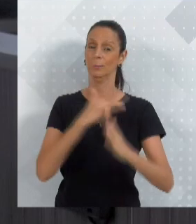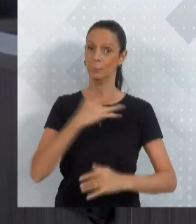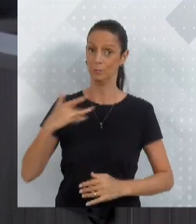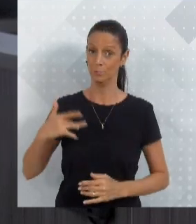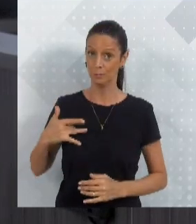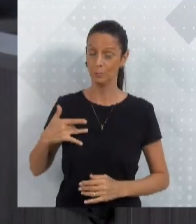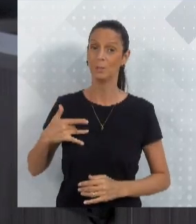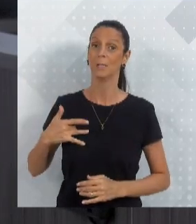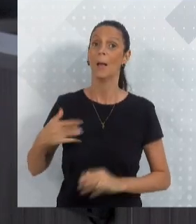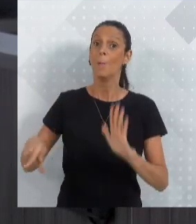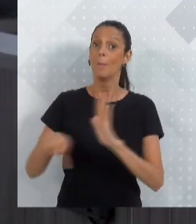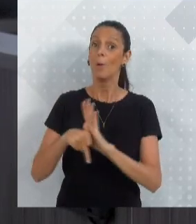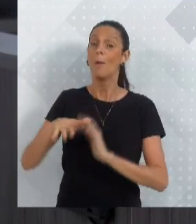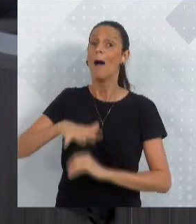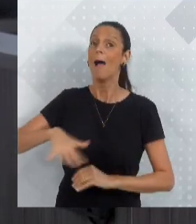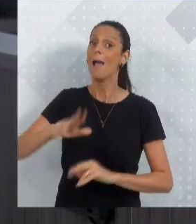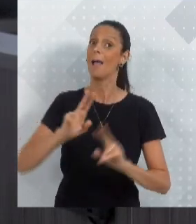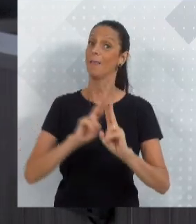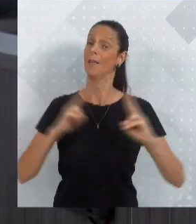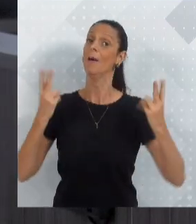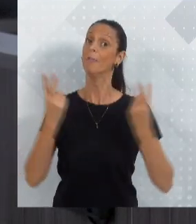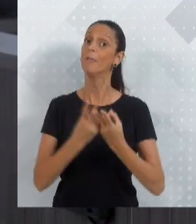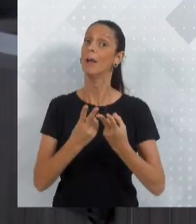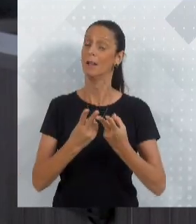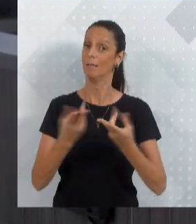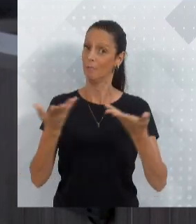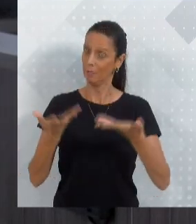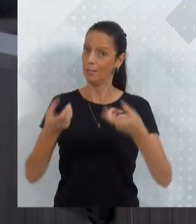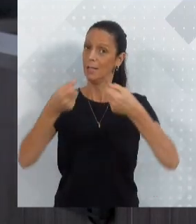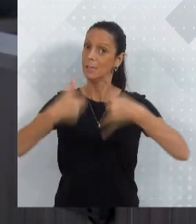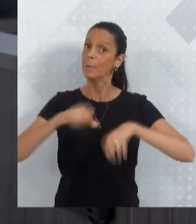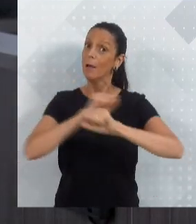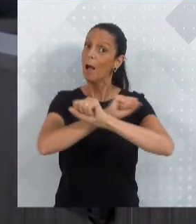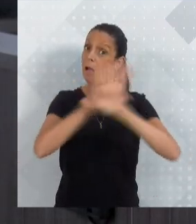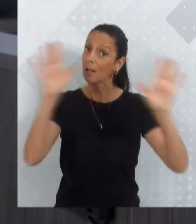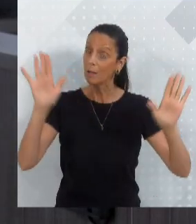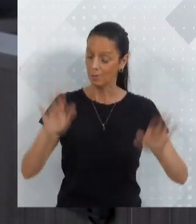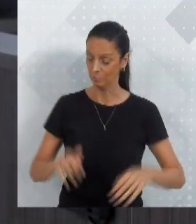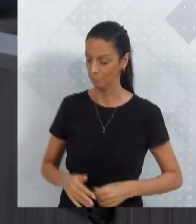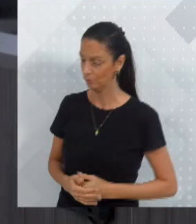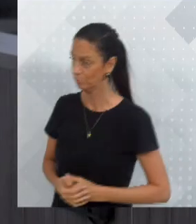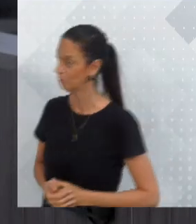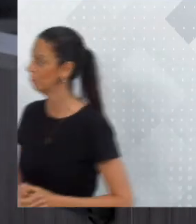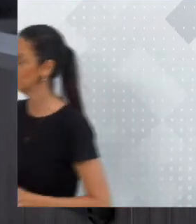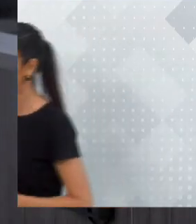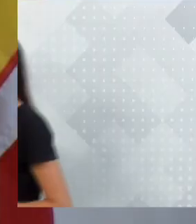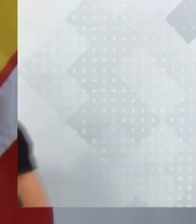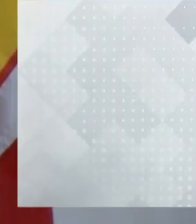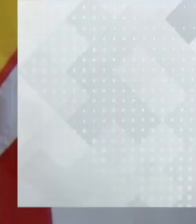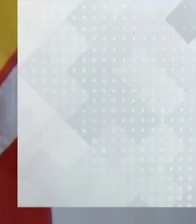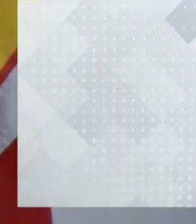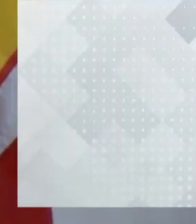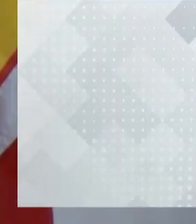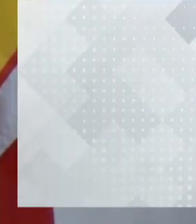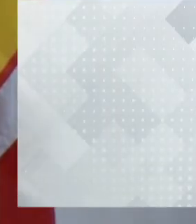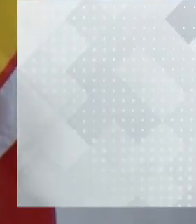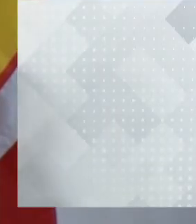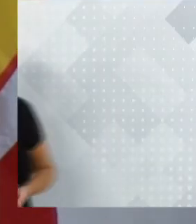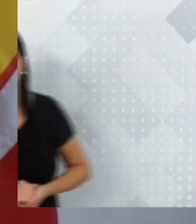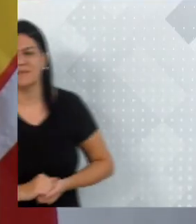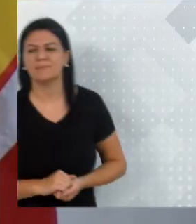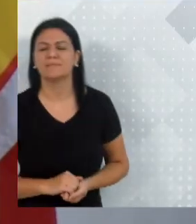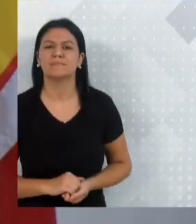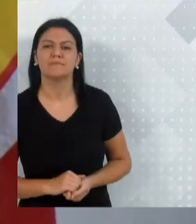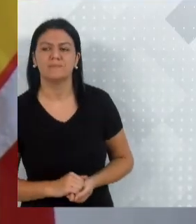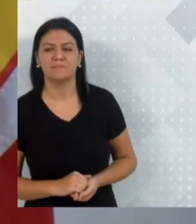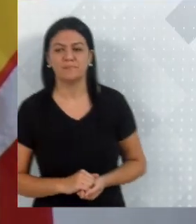está na região da Velha, vereador Adriano. Só queria trazer esse esclarecimento. Vereador Lanzarin, se tiver mais algum encaminhamento, a exemplo desse que